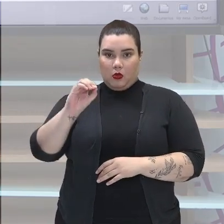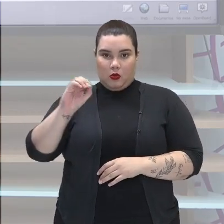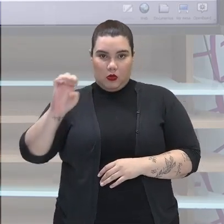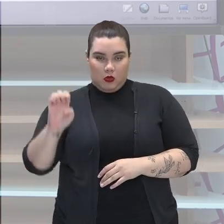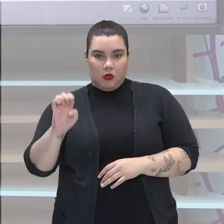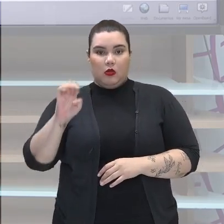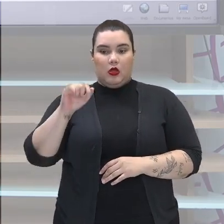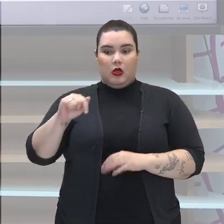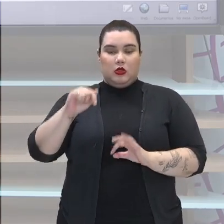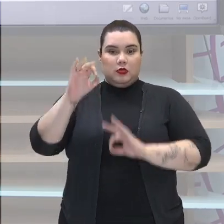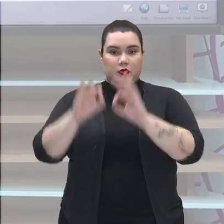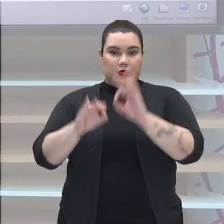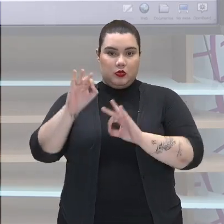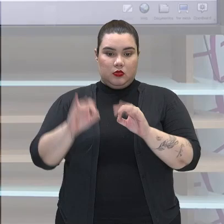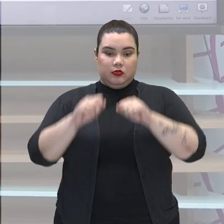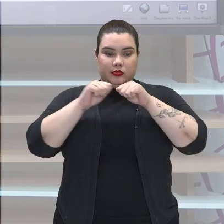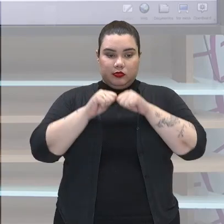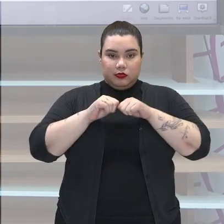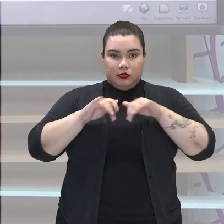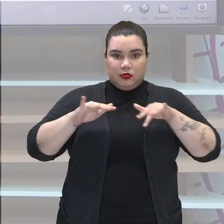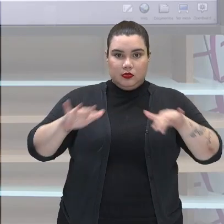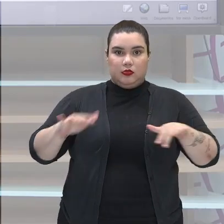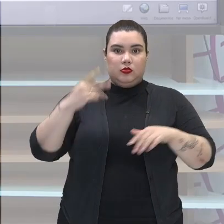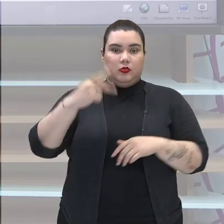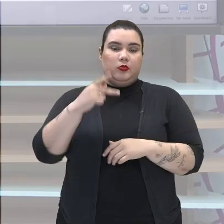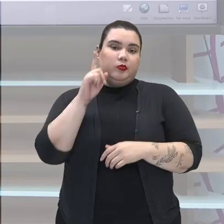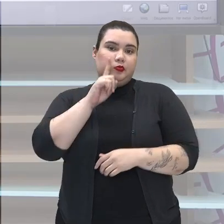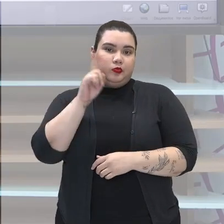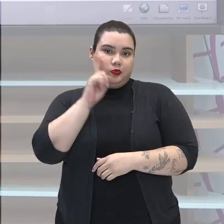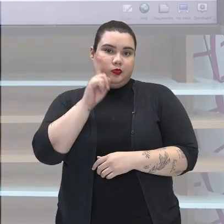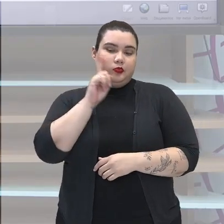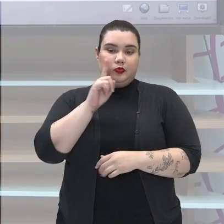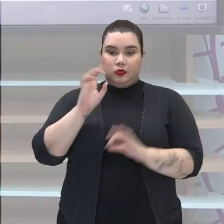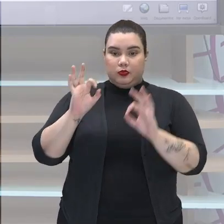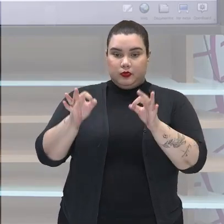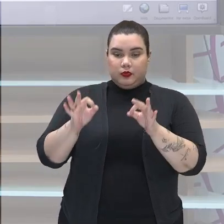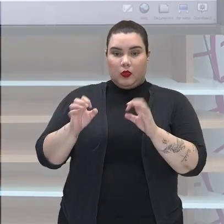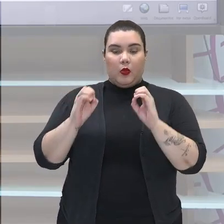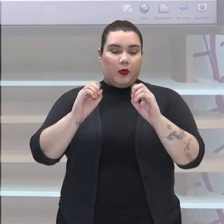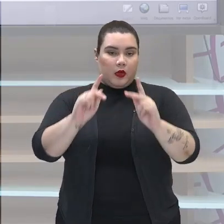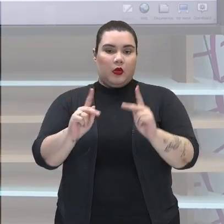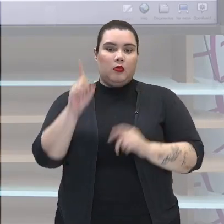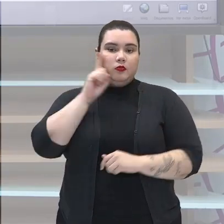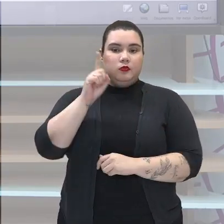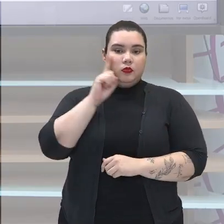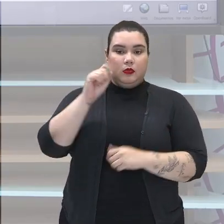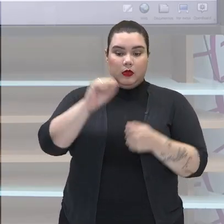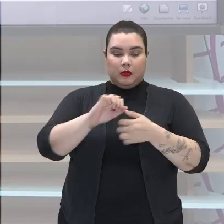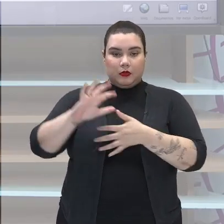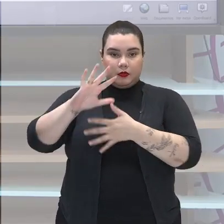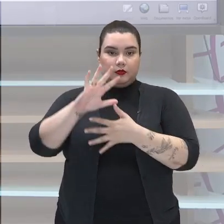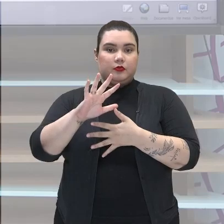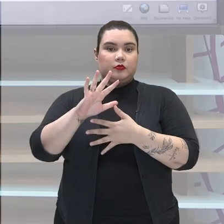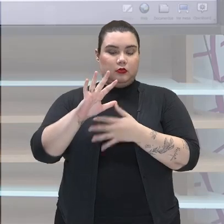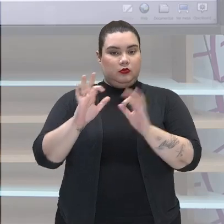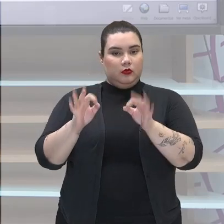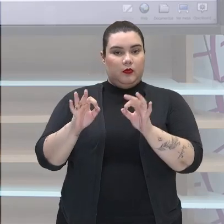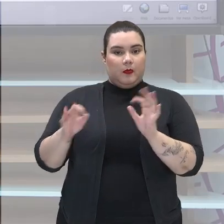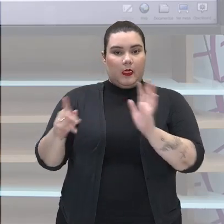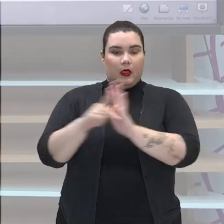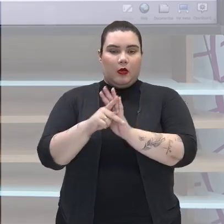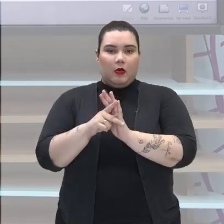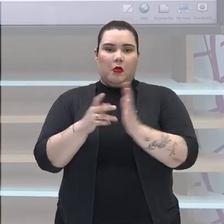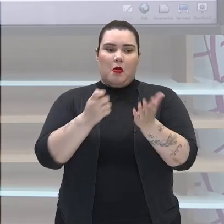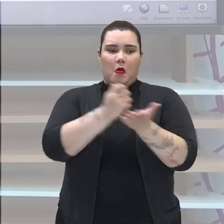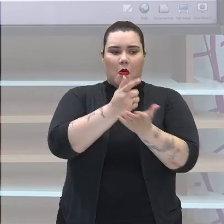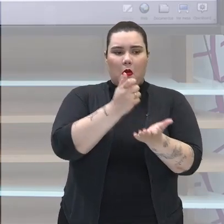esse processo de expansão dos Estados Unidos. Ok, os Estados Unidos da América agora, seja de